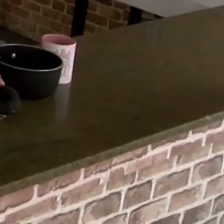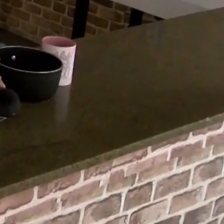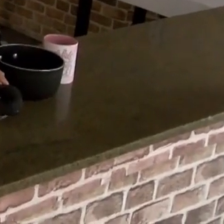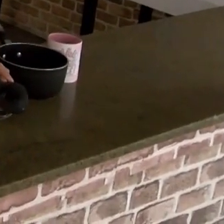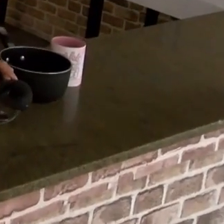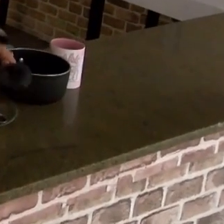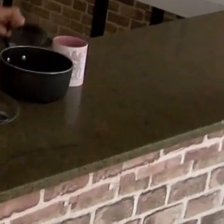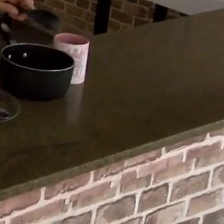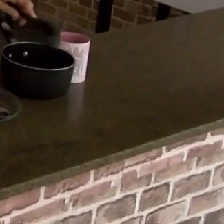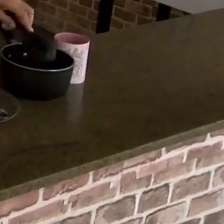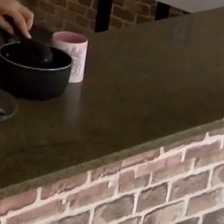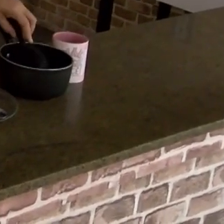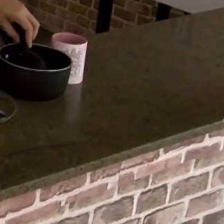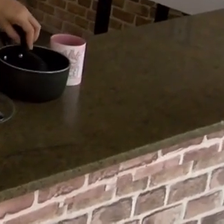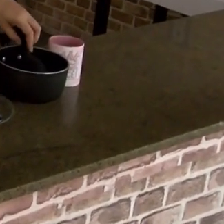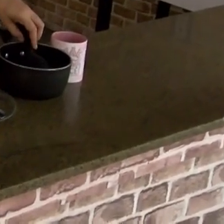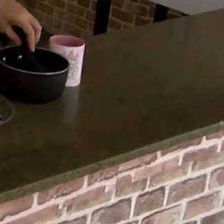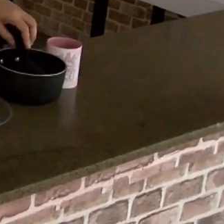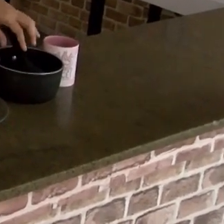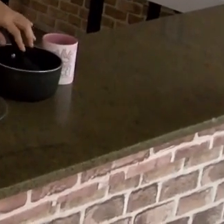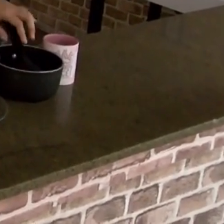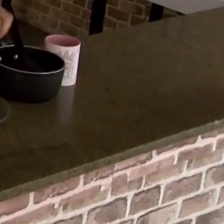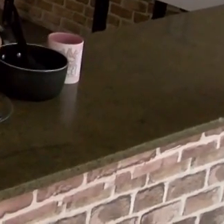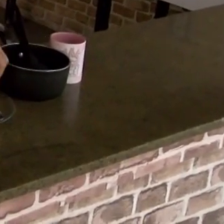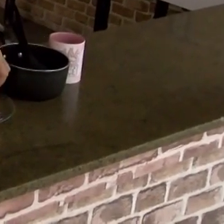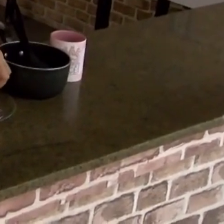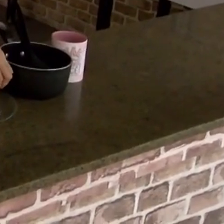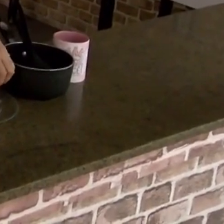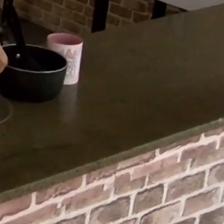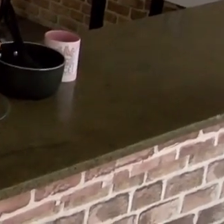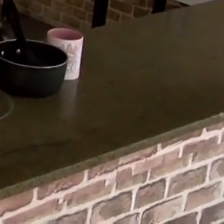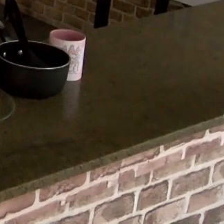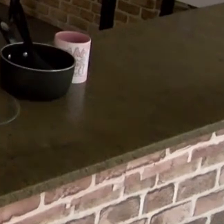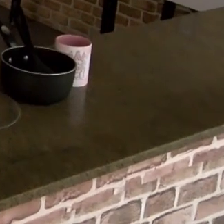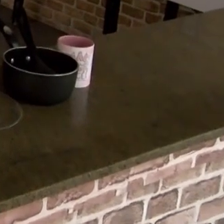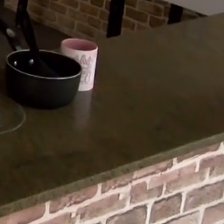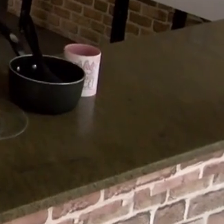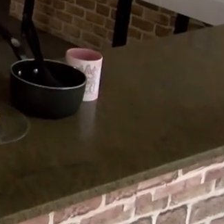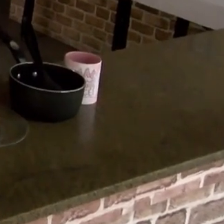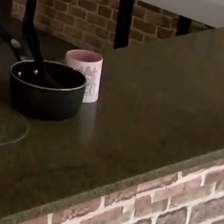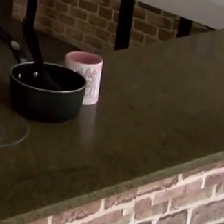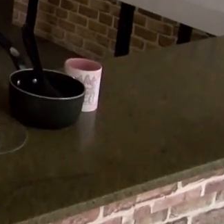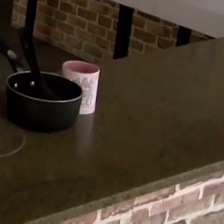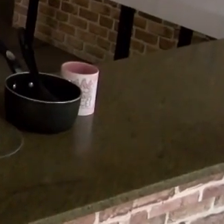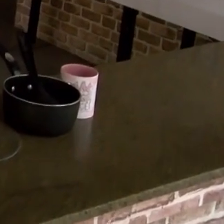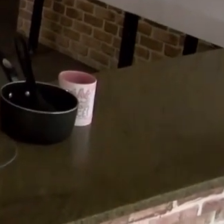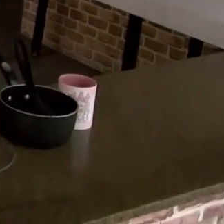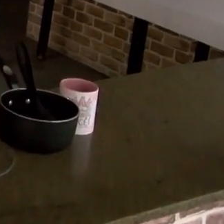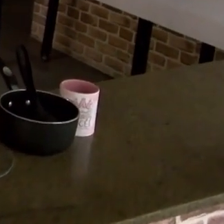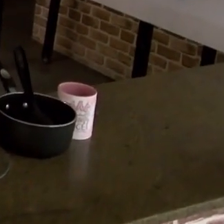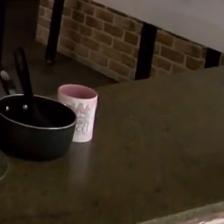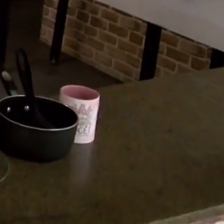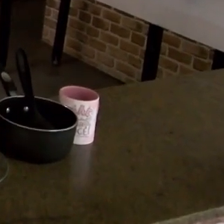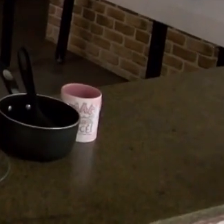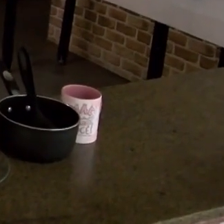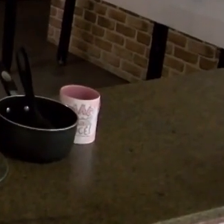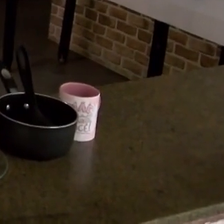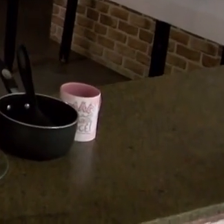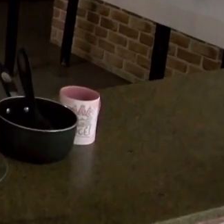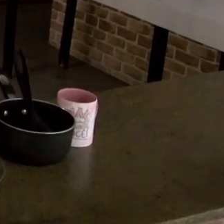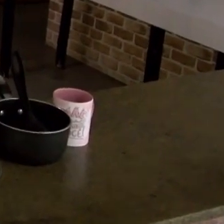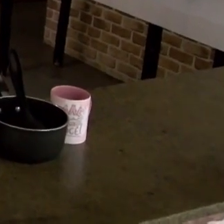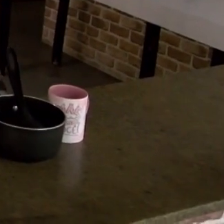Subiu o cheirinho, não foi? O que é que eu vou fazer agora? Eu vou colocar aqui na minha panelinha 4